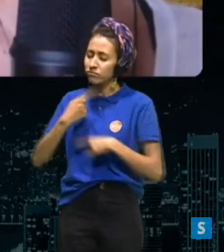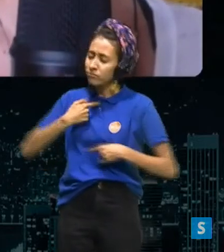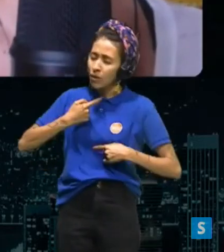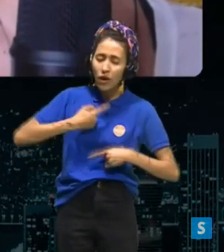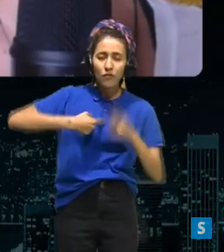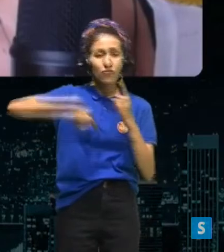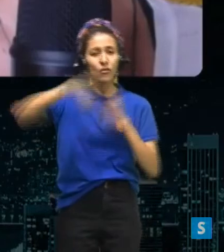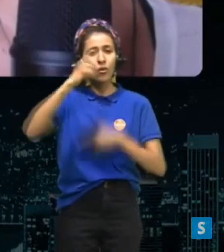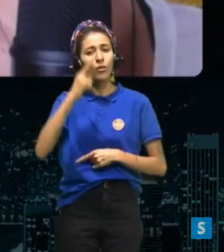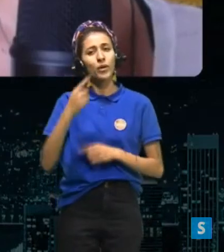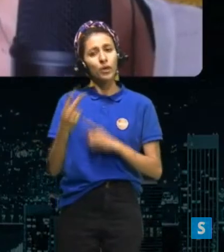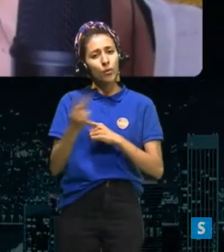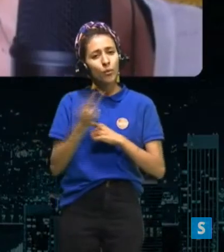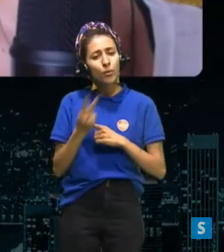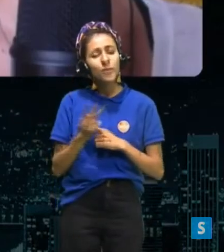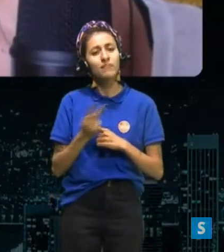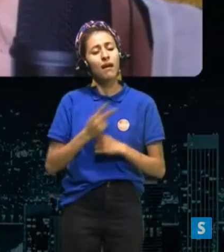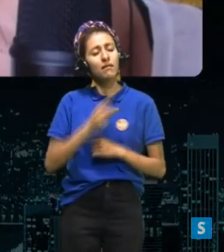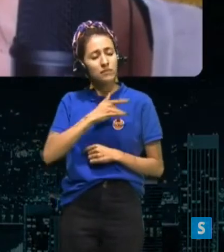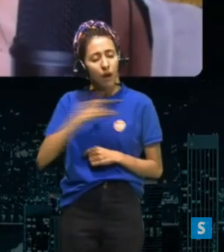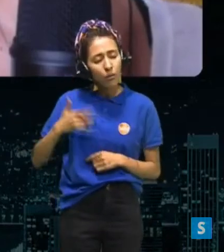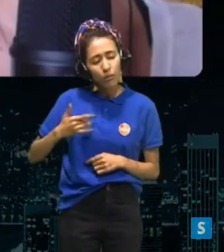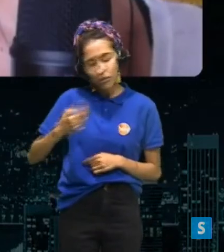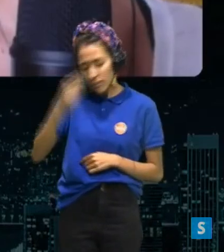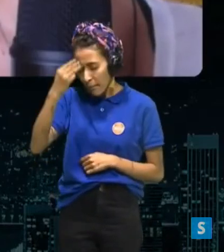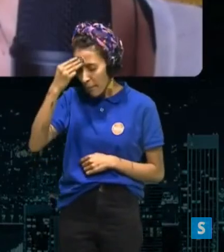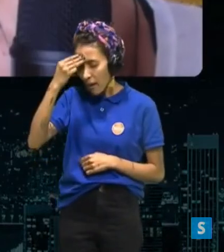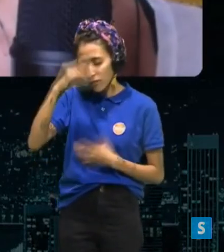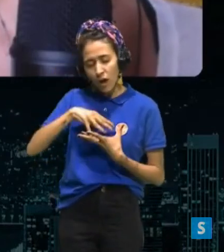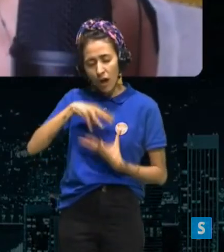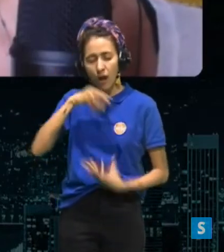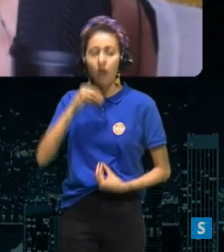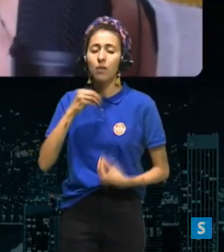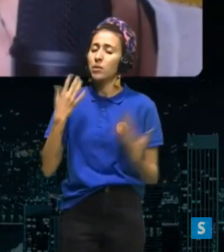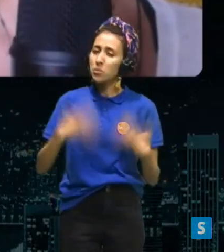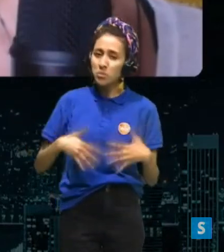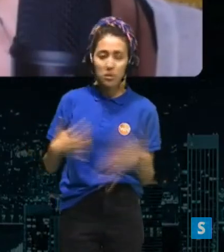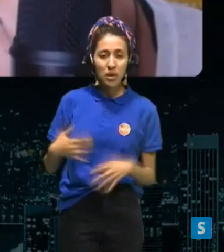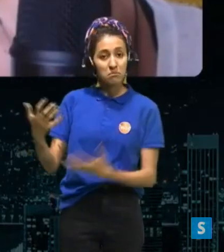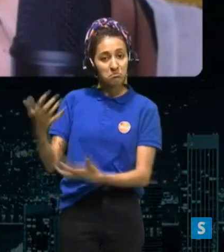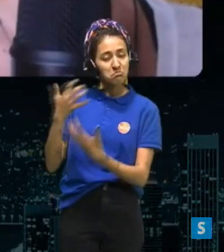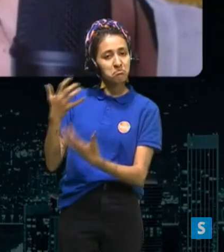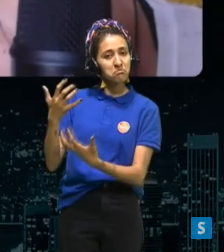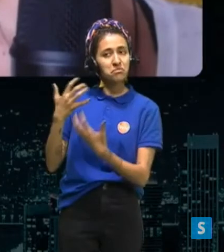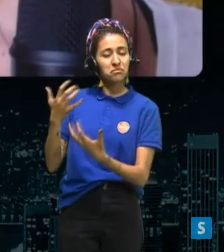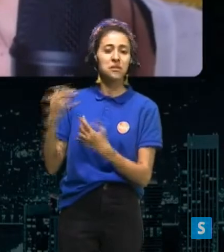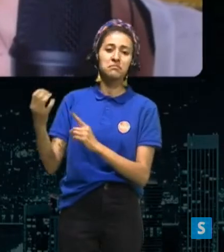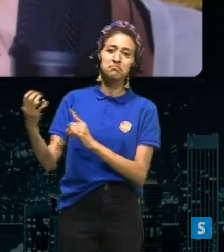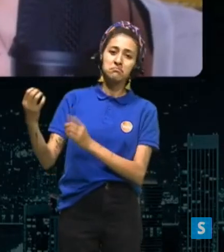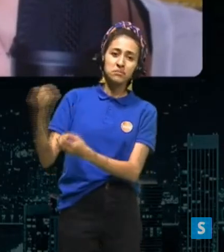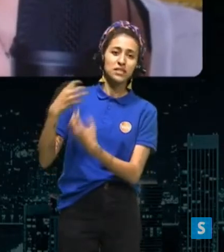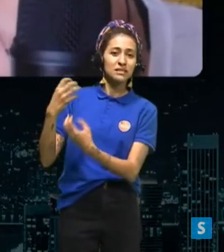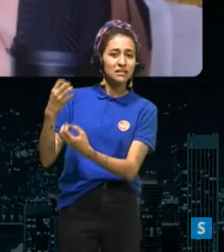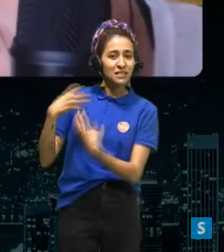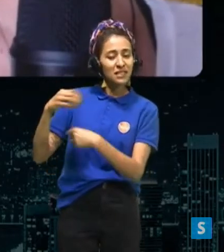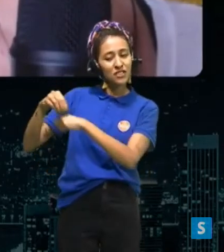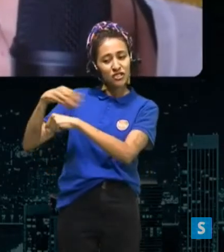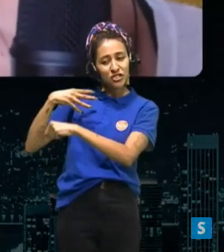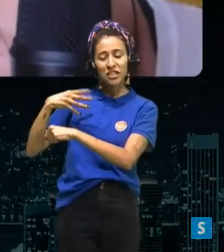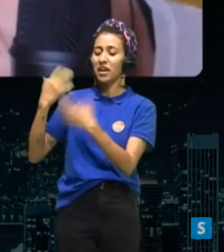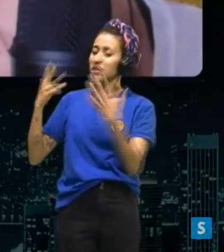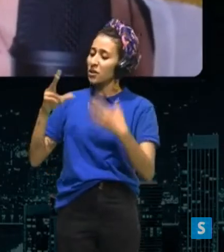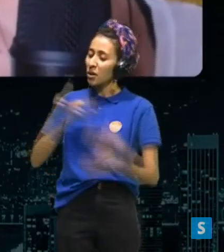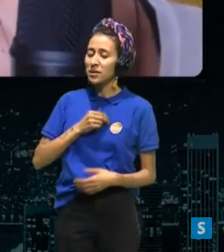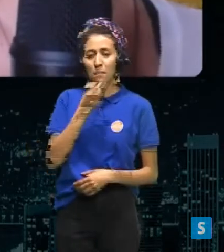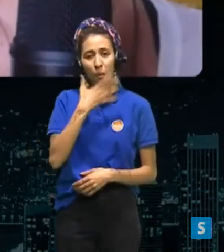e do espírito Eu recomendo muito o mesmo para todos porque vai ser bom para todos todo